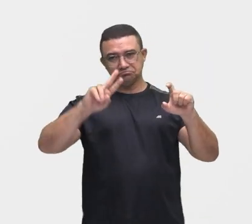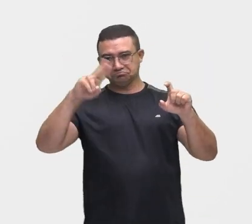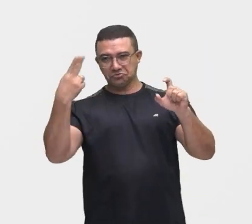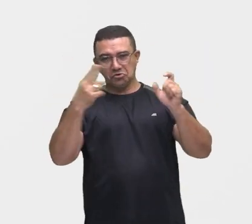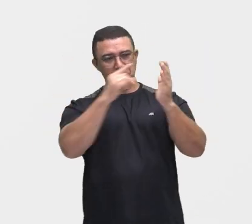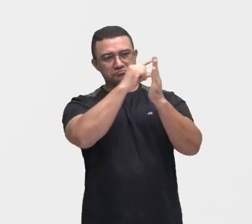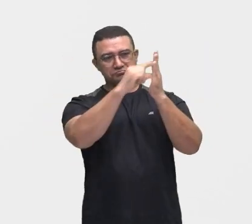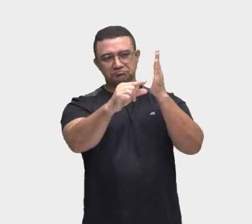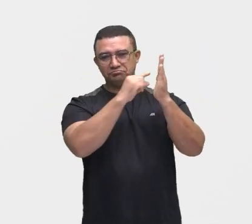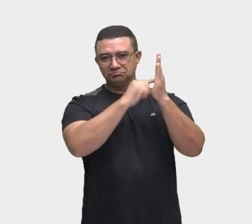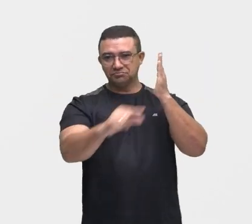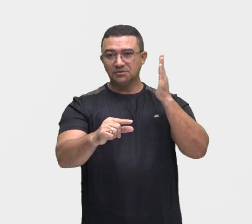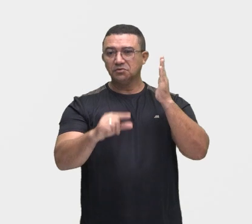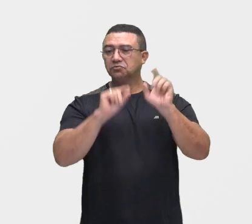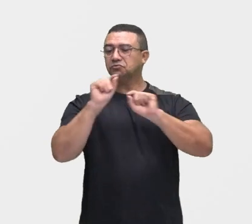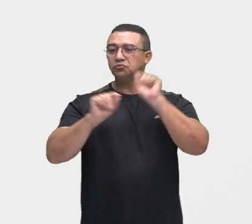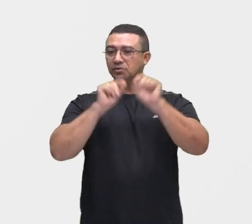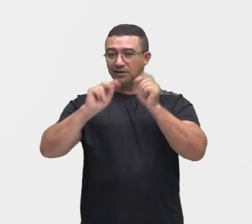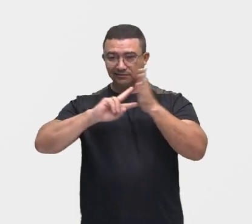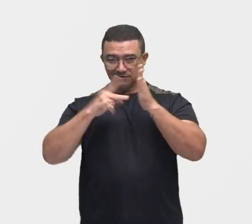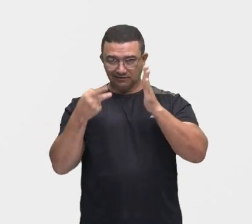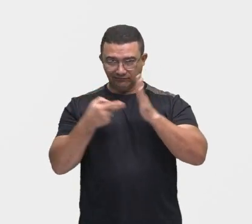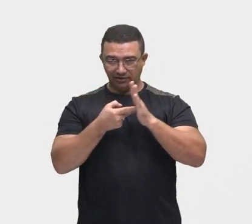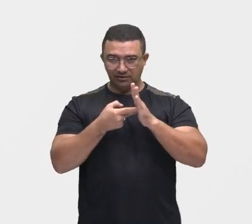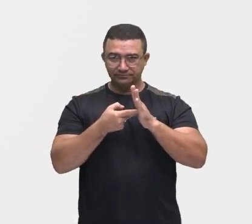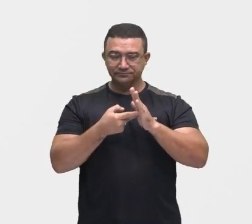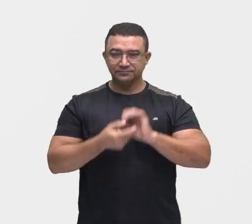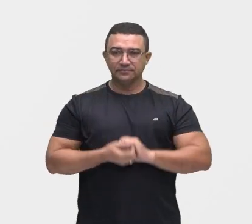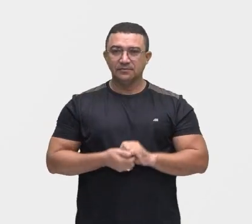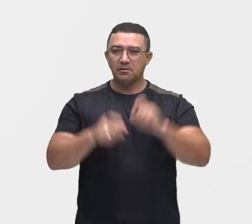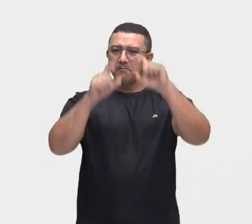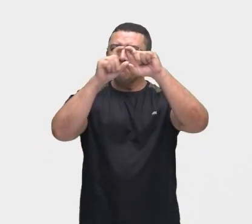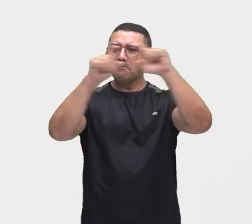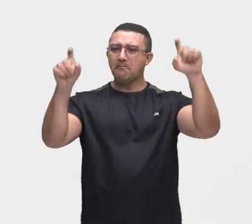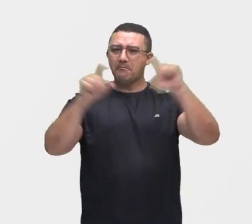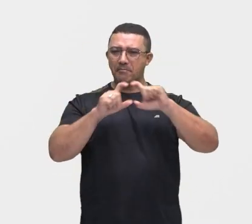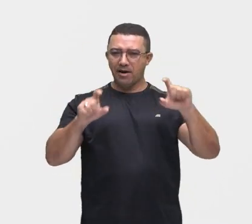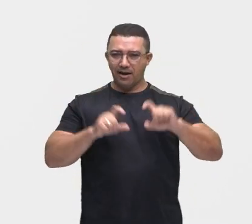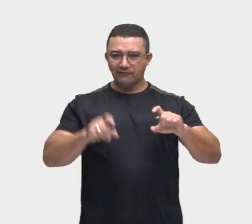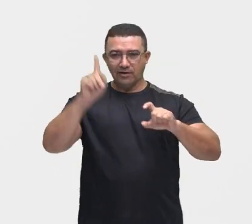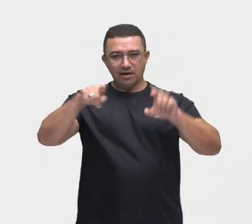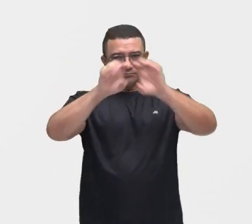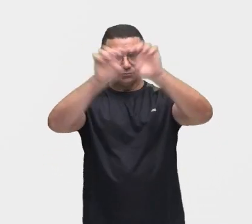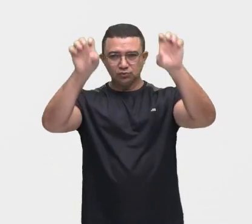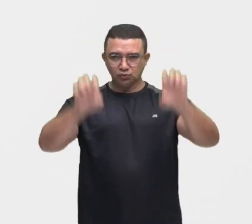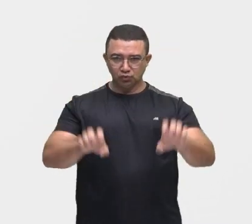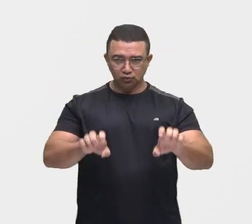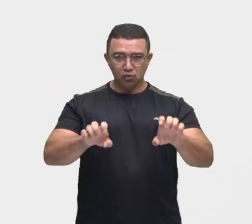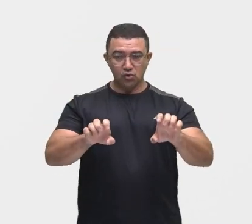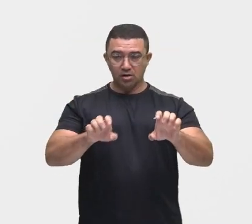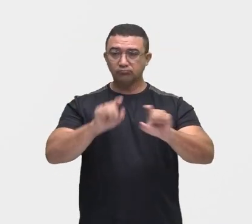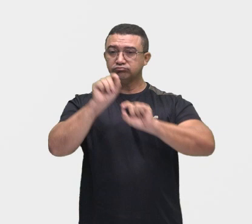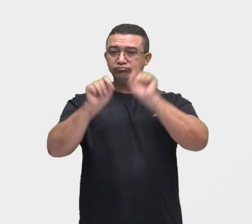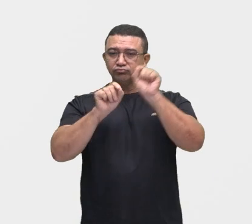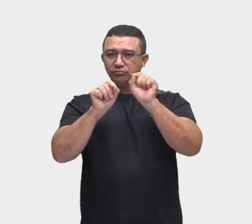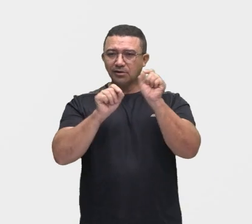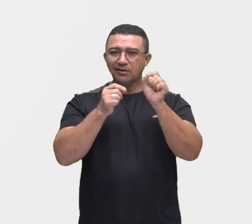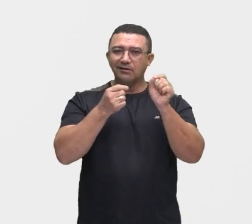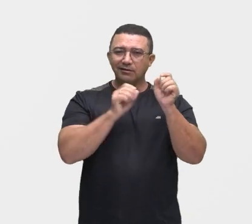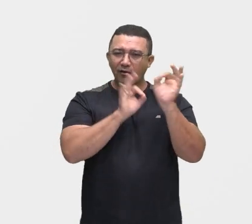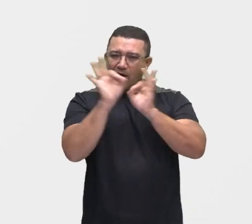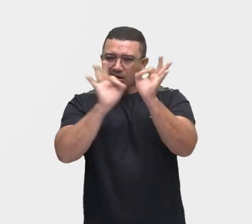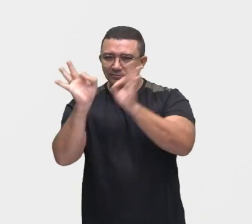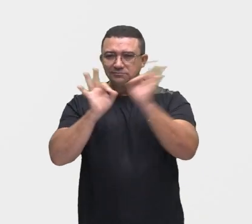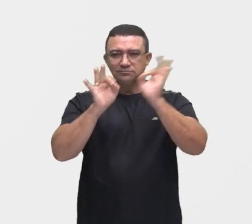ele é, né, o que são os parágrafos, né? Então, no caso, os parágrafos são as estruturas que compõem um texto.